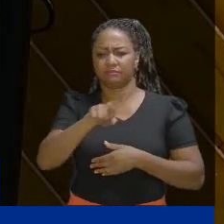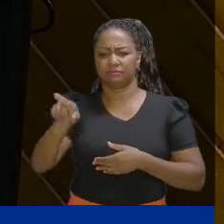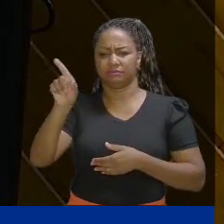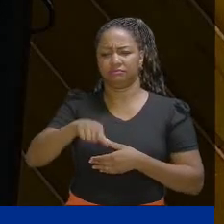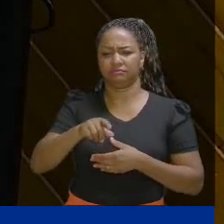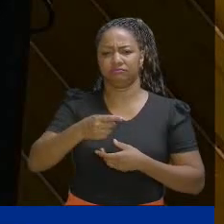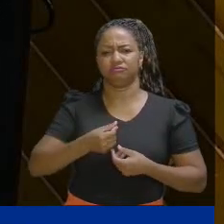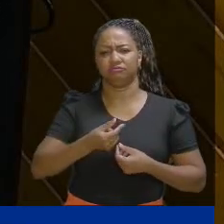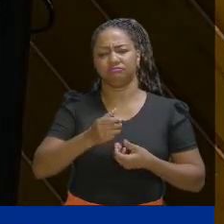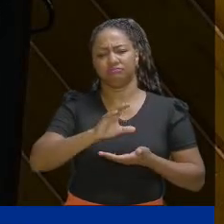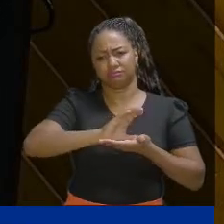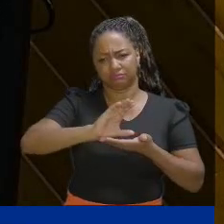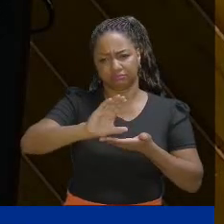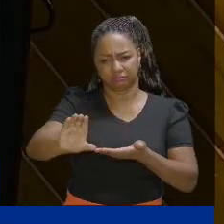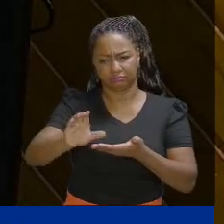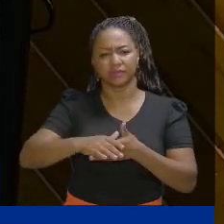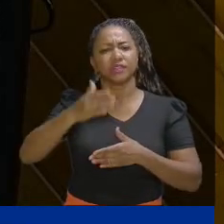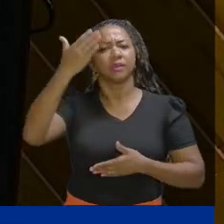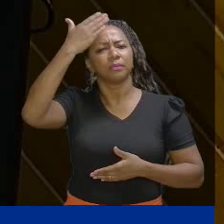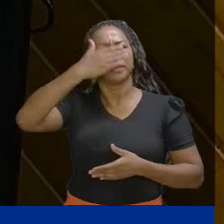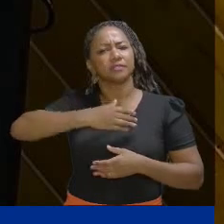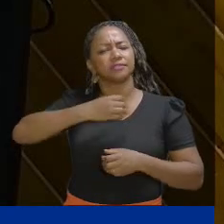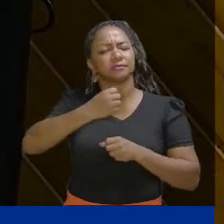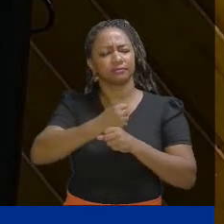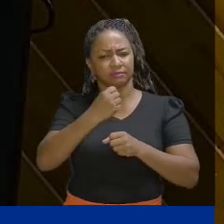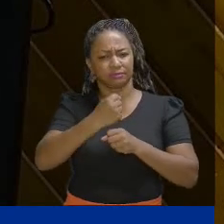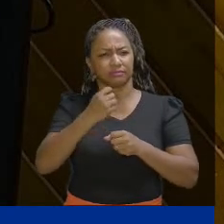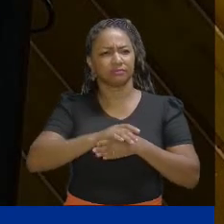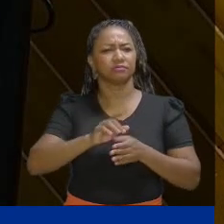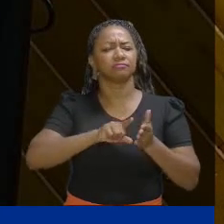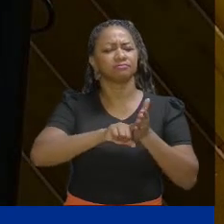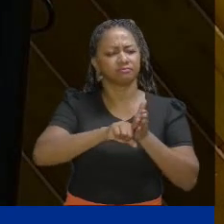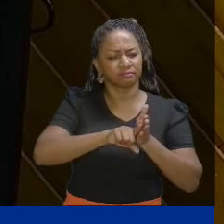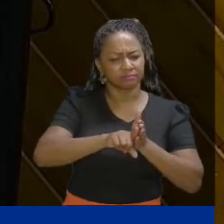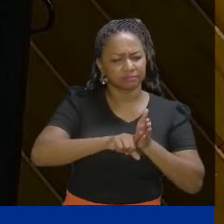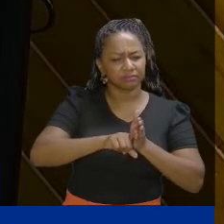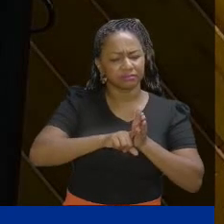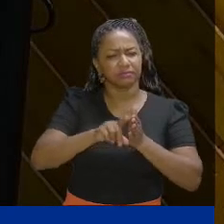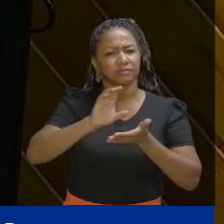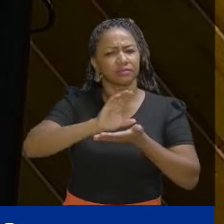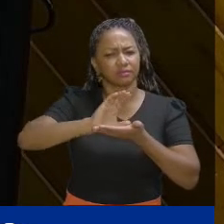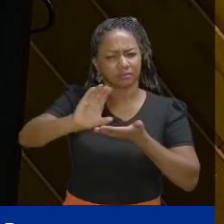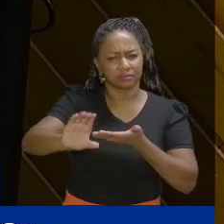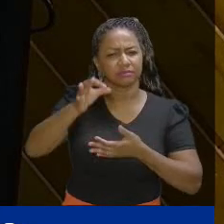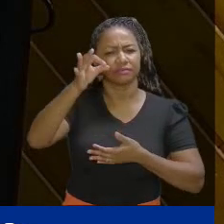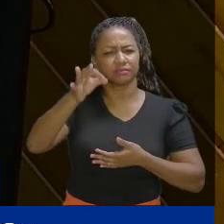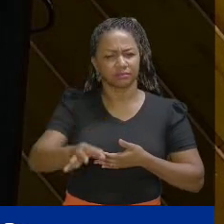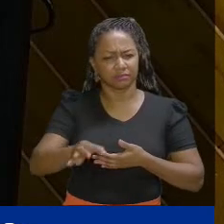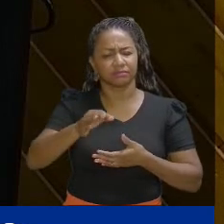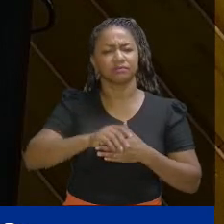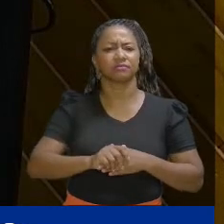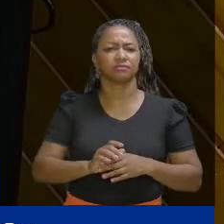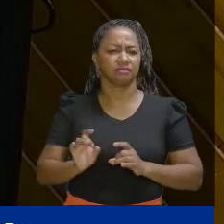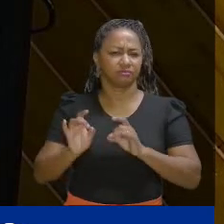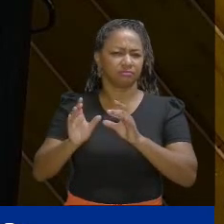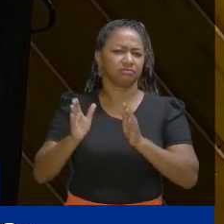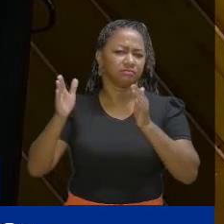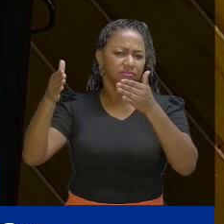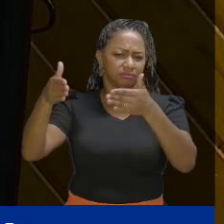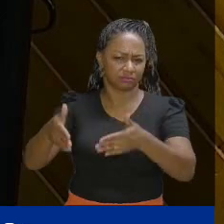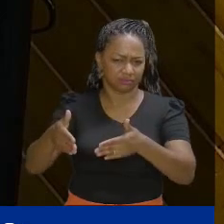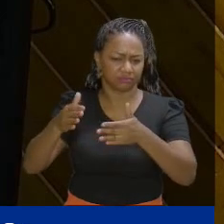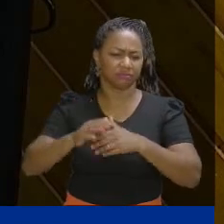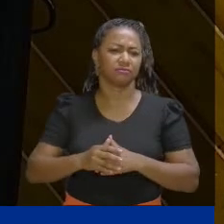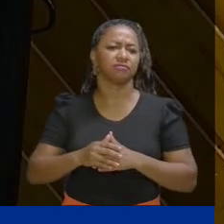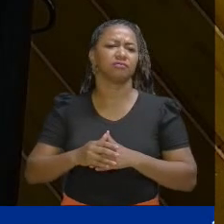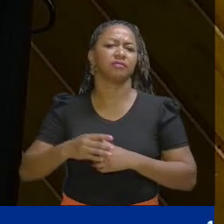partidário. Com prestação de contas, é possível ainda verificar se os recursos estão sendo distribuídos de forma justa, especialmente em relação à promoção